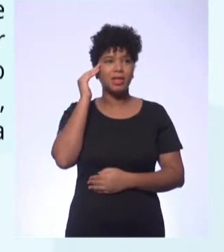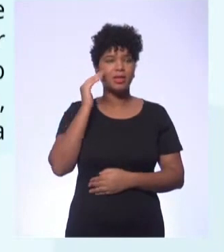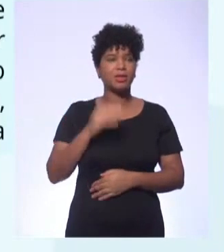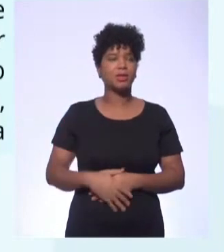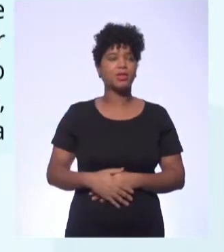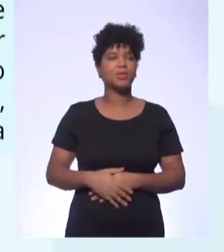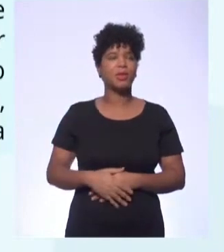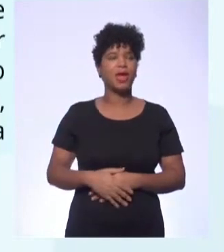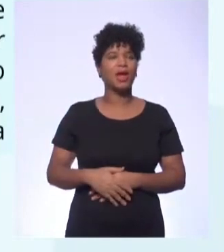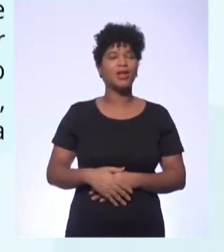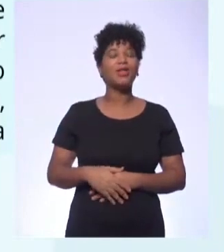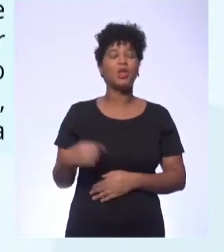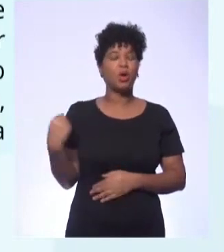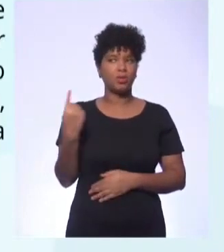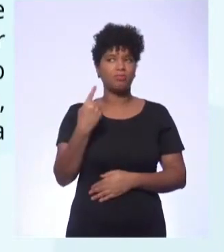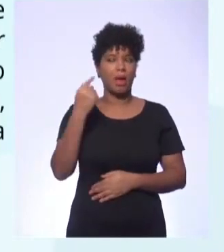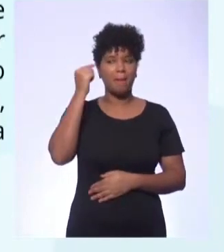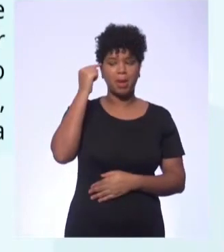Quando a gente pensa, né,